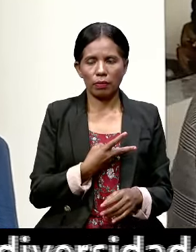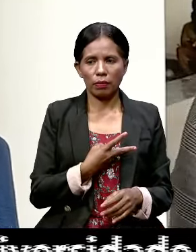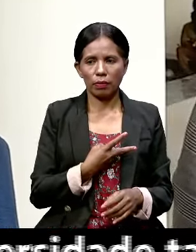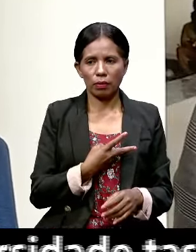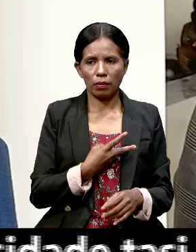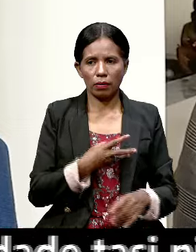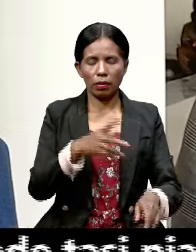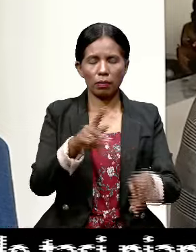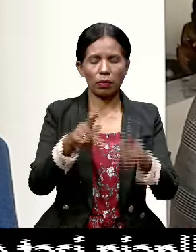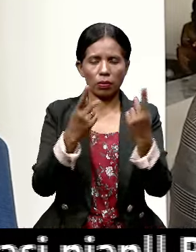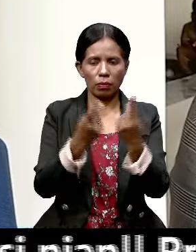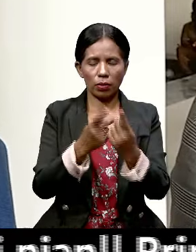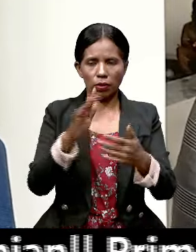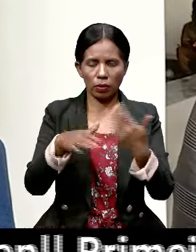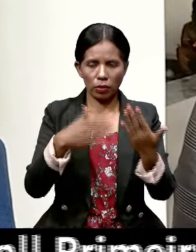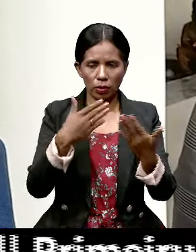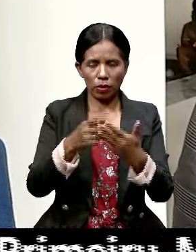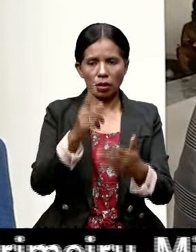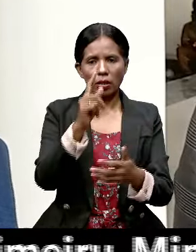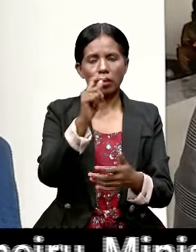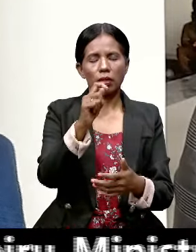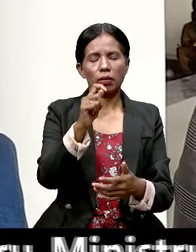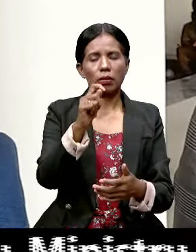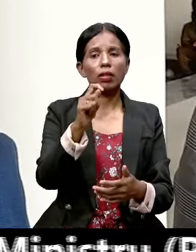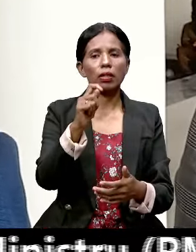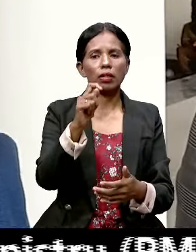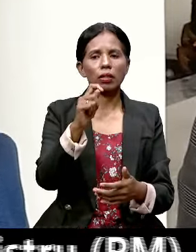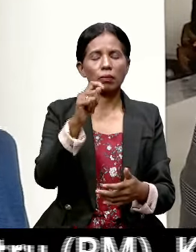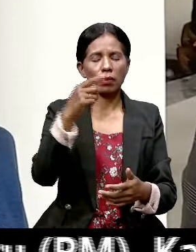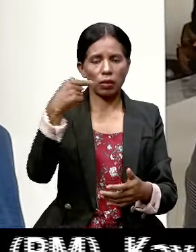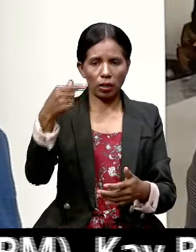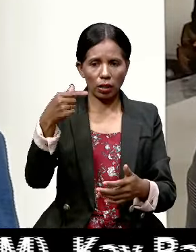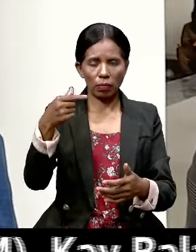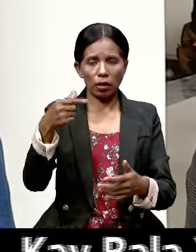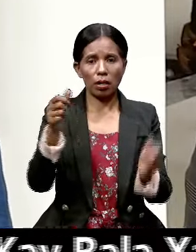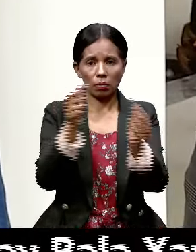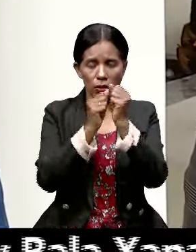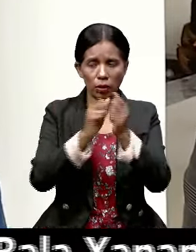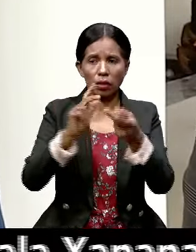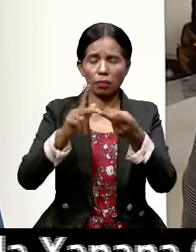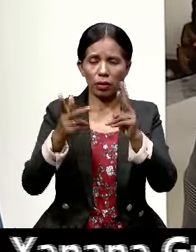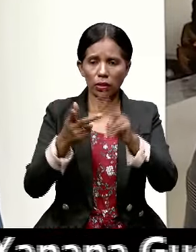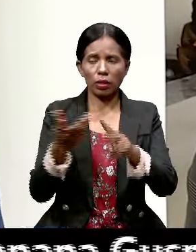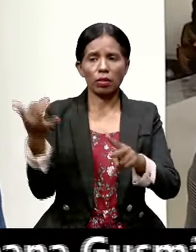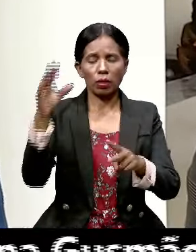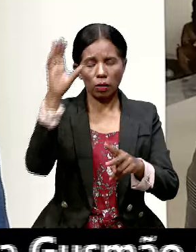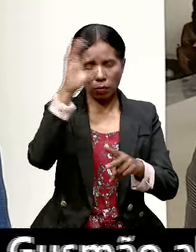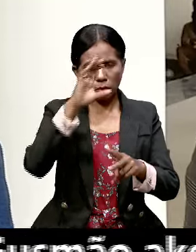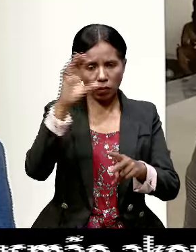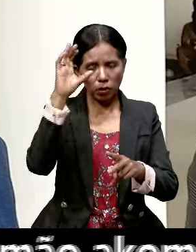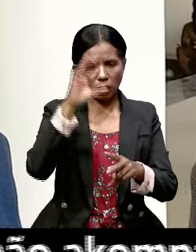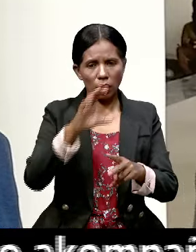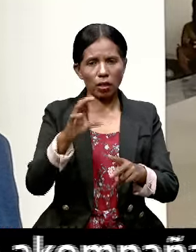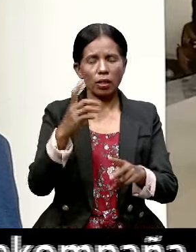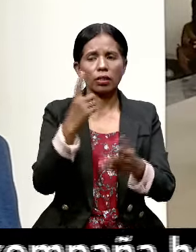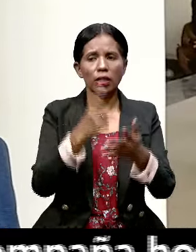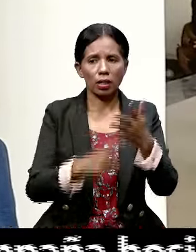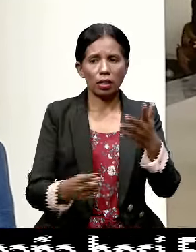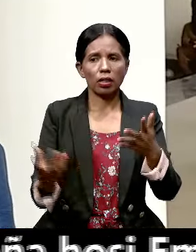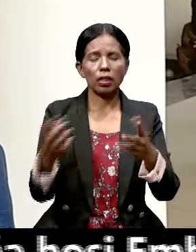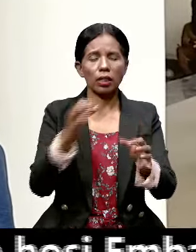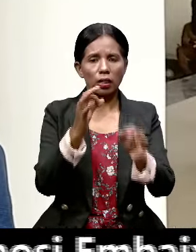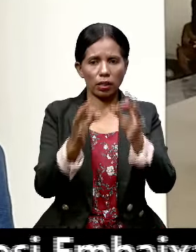entidade empresarial, Timor-Guer, que ela é uma parceira, busca ela alternativa a tu